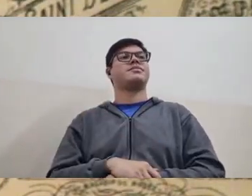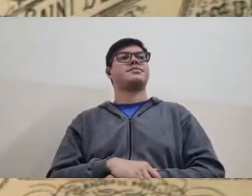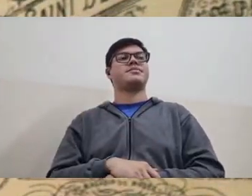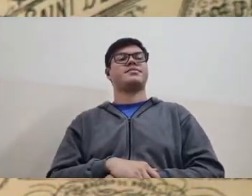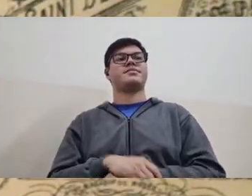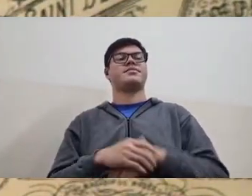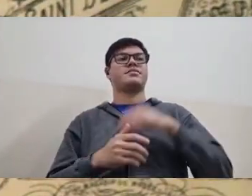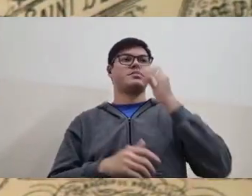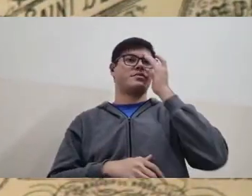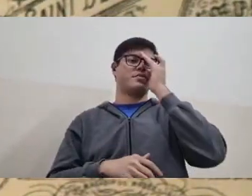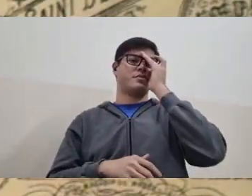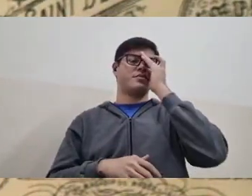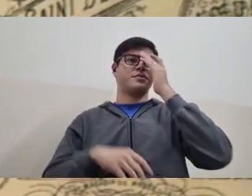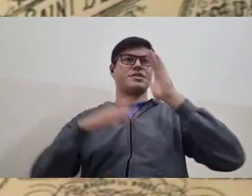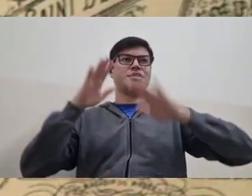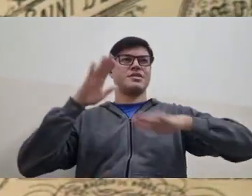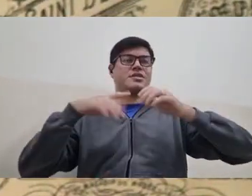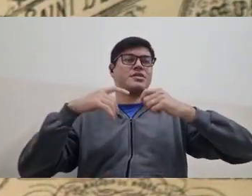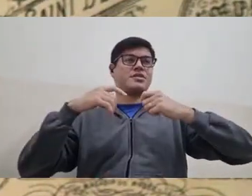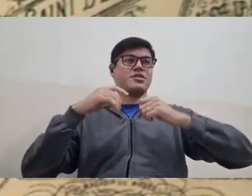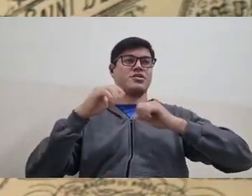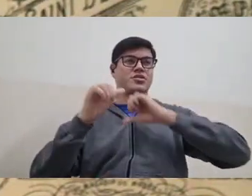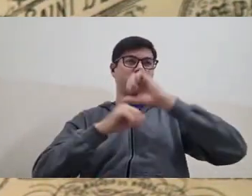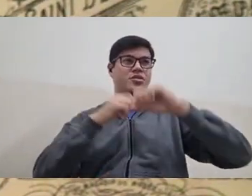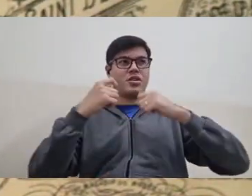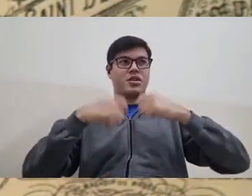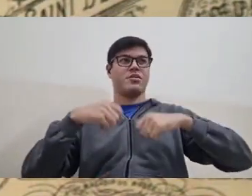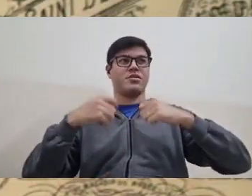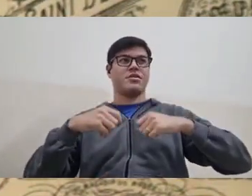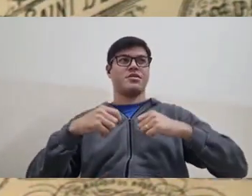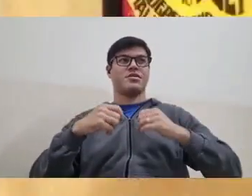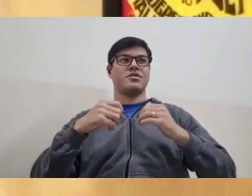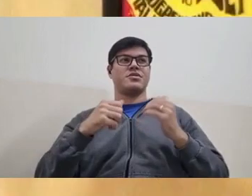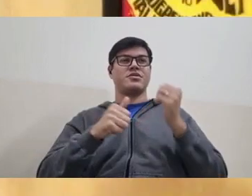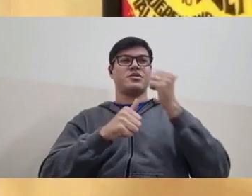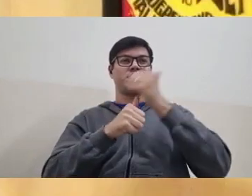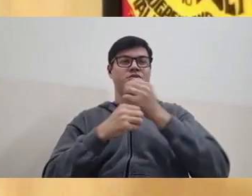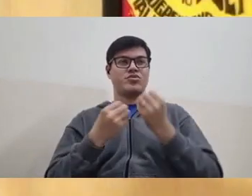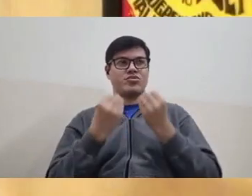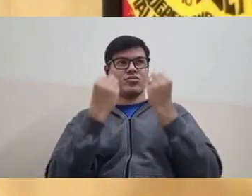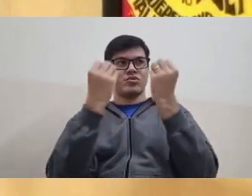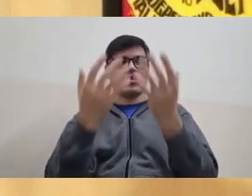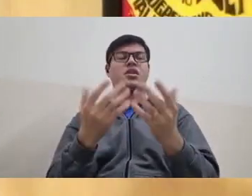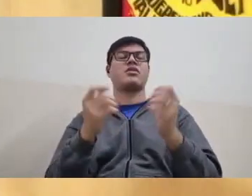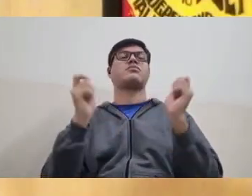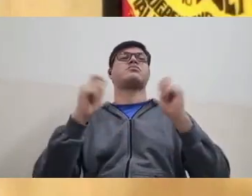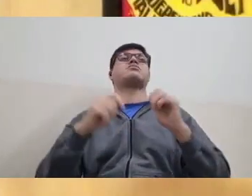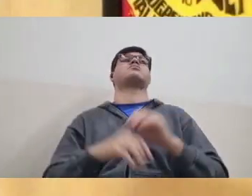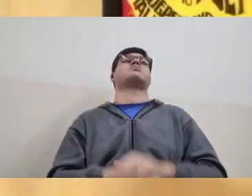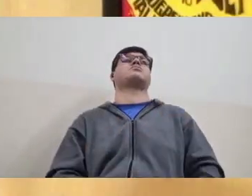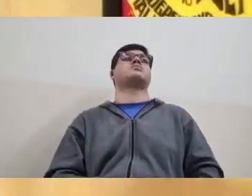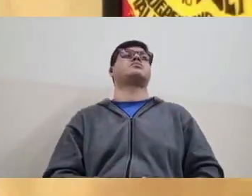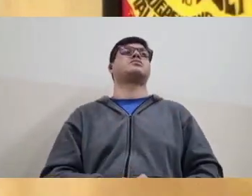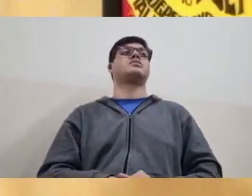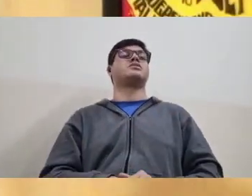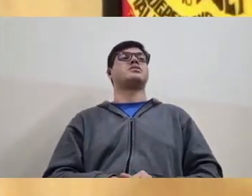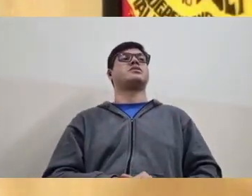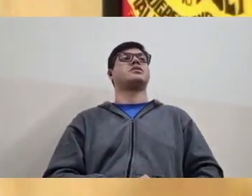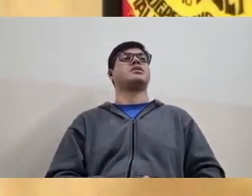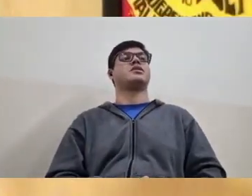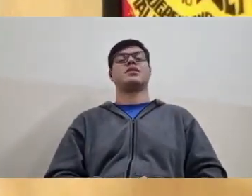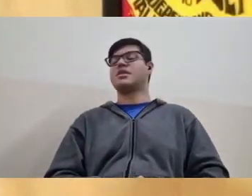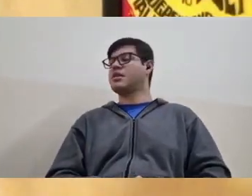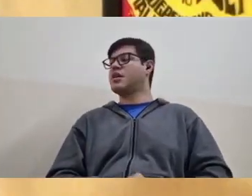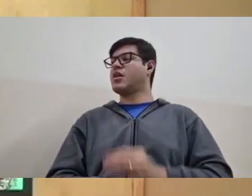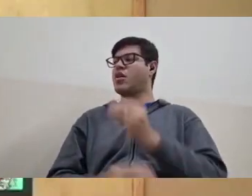de troca, a gente consegue doar essa muda para a pessoa. O oiti dá fruto. Dá um frutinho pequeno, né? Mas diz que é